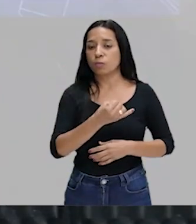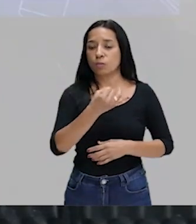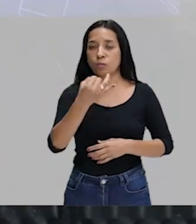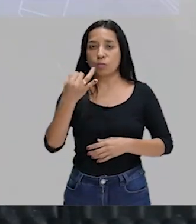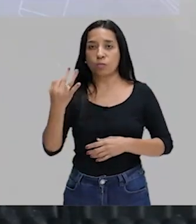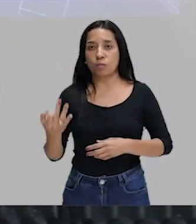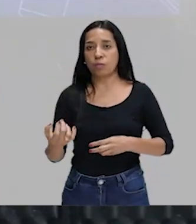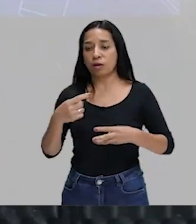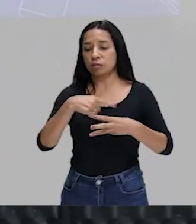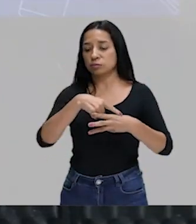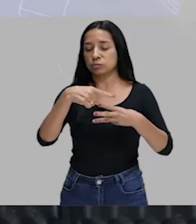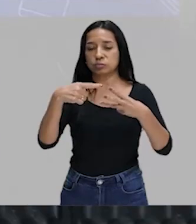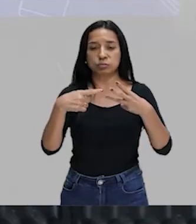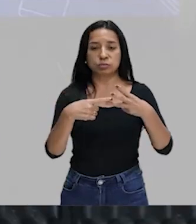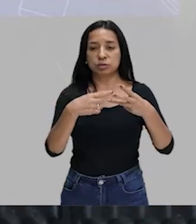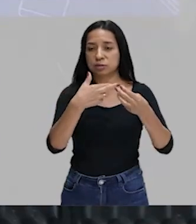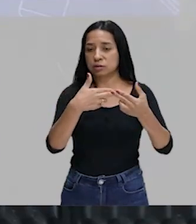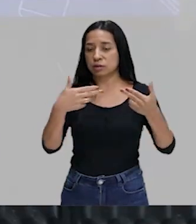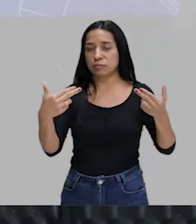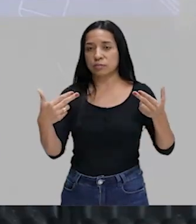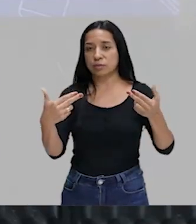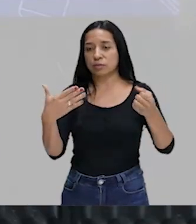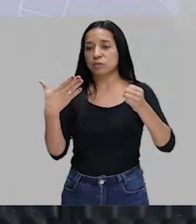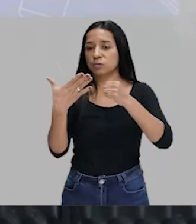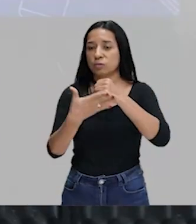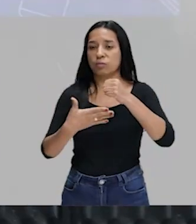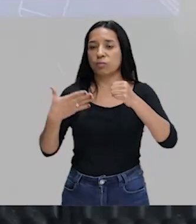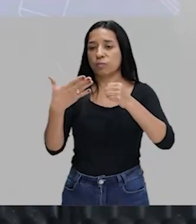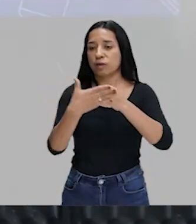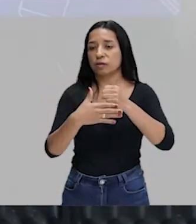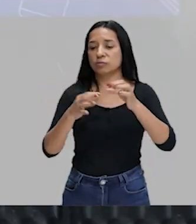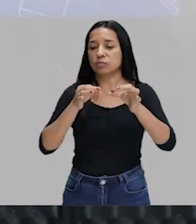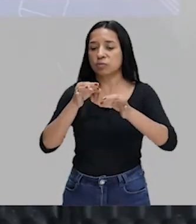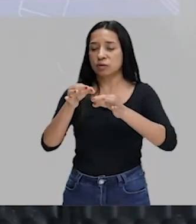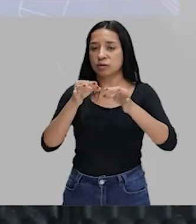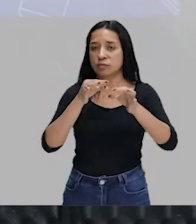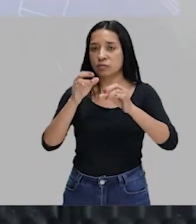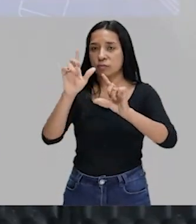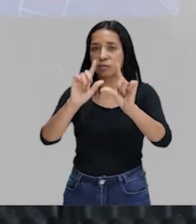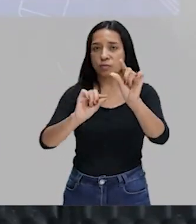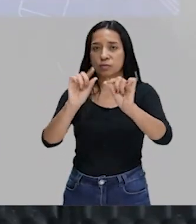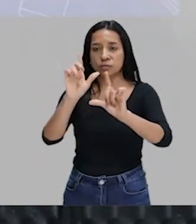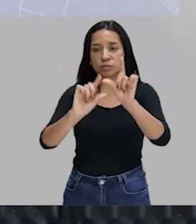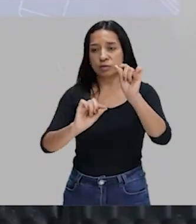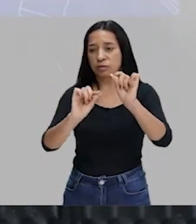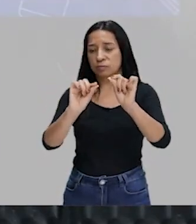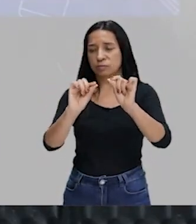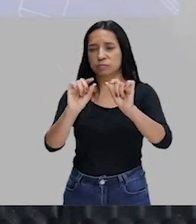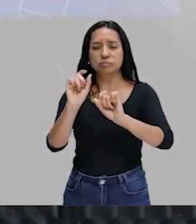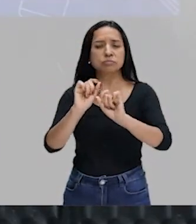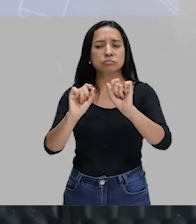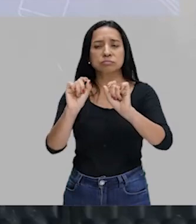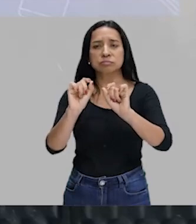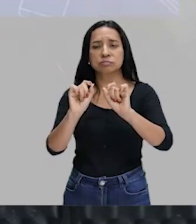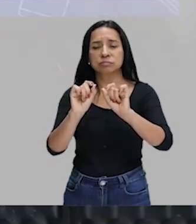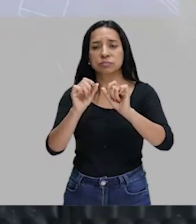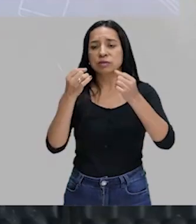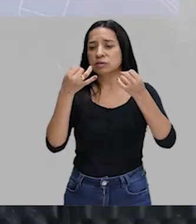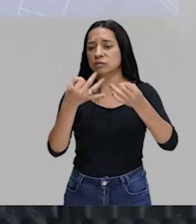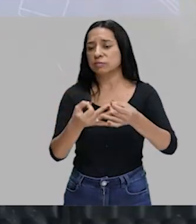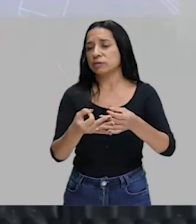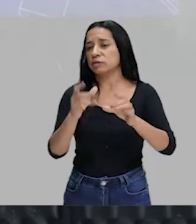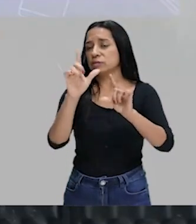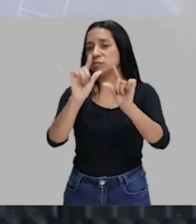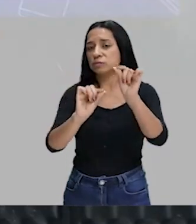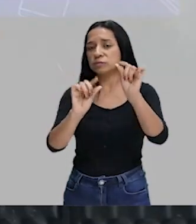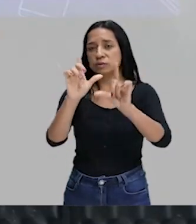três elementos componentes básicos para formar uma estrela? Ok? Estamos falando aqui de